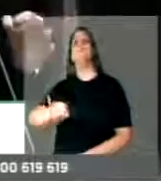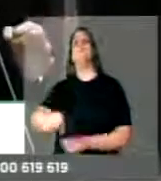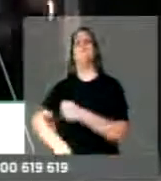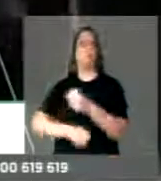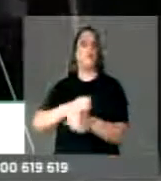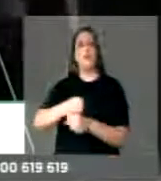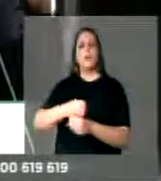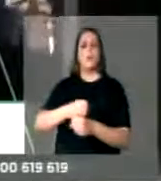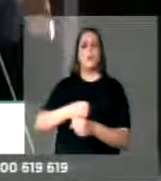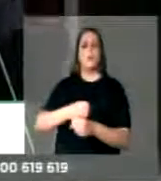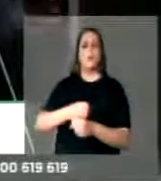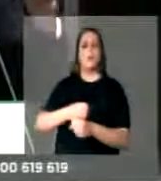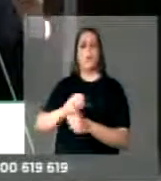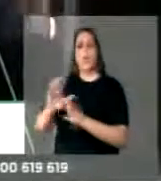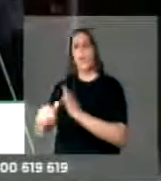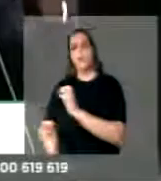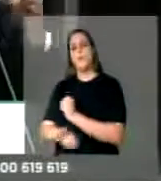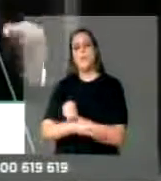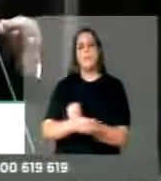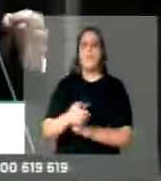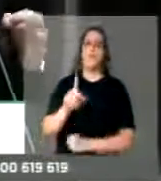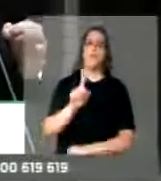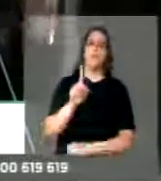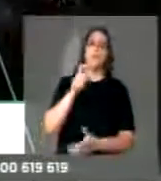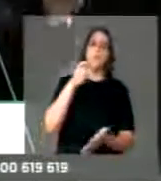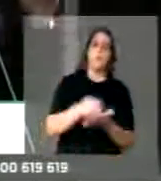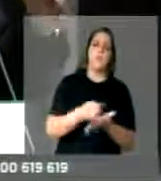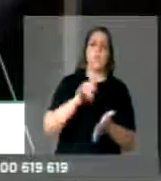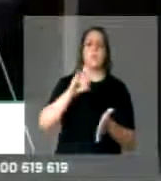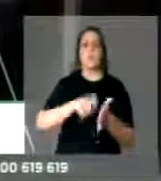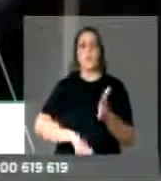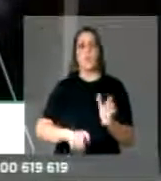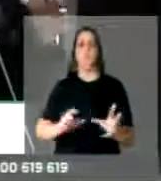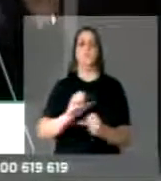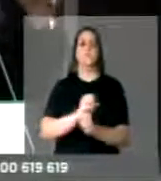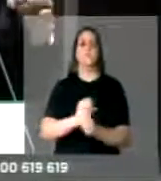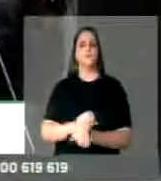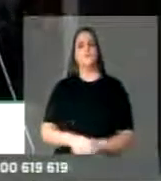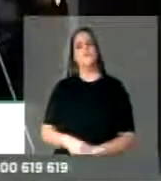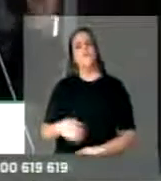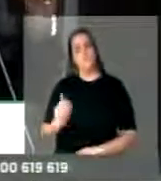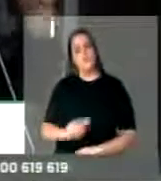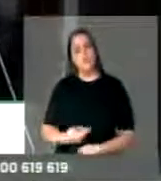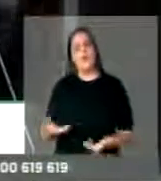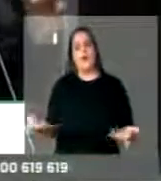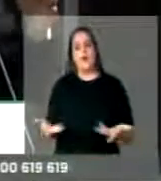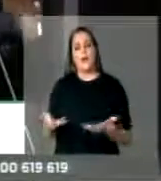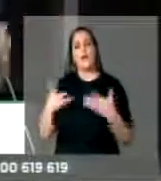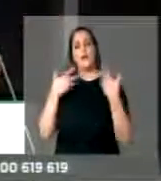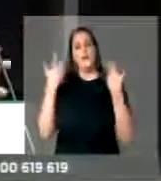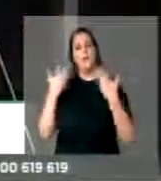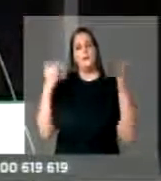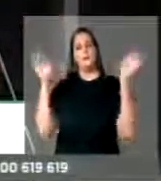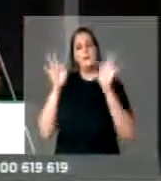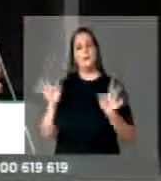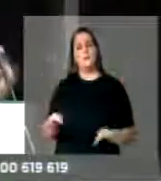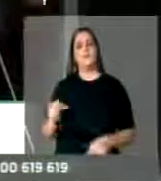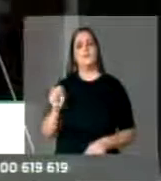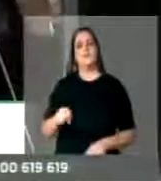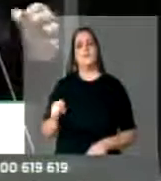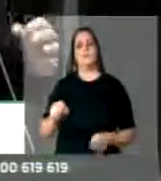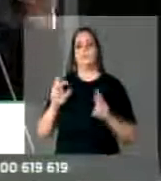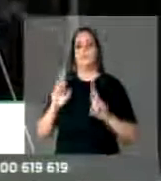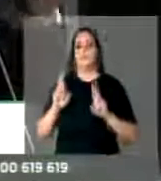ano entre corrupção e sonegação praticados no Brasil. Portanto, nós temos aqui que festejar. Espero que este plenário desta